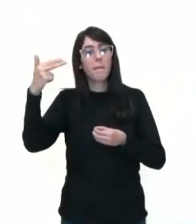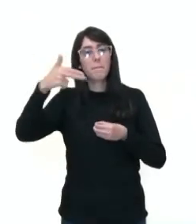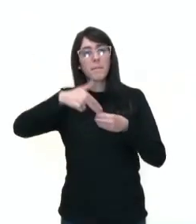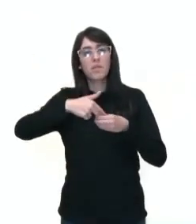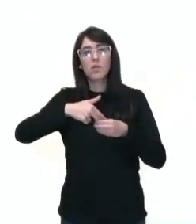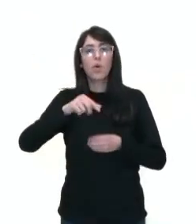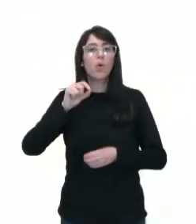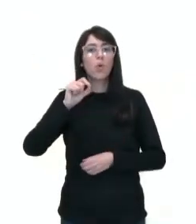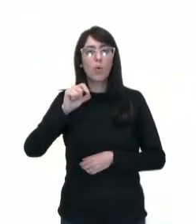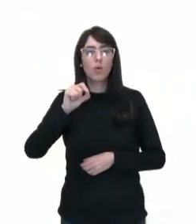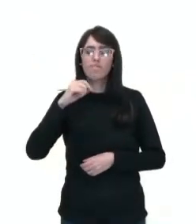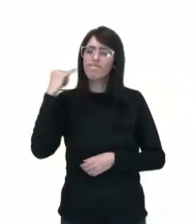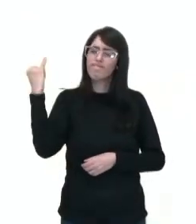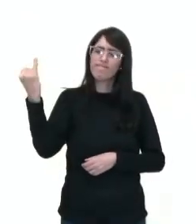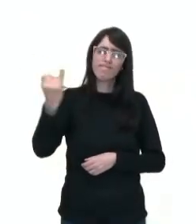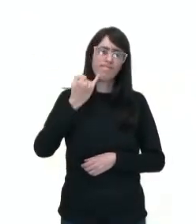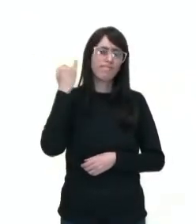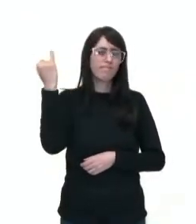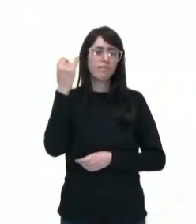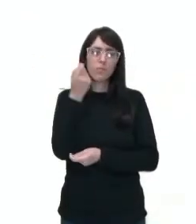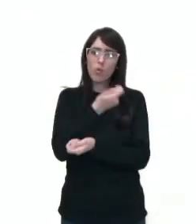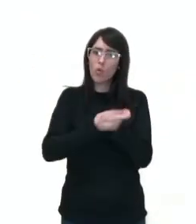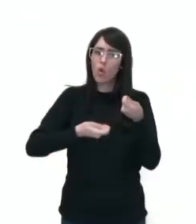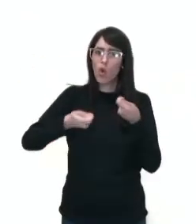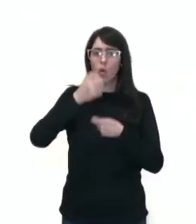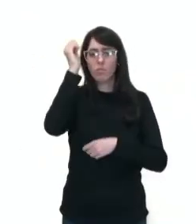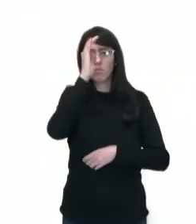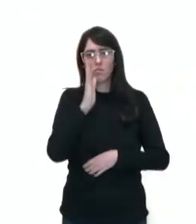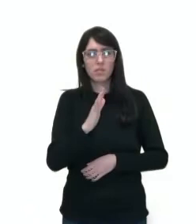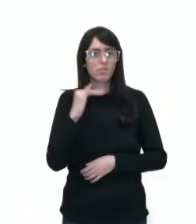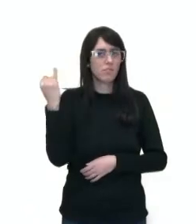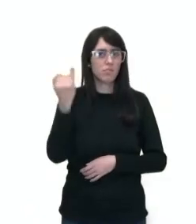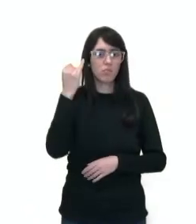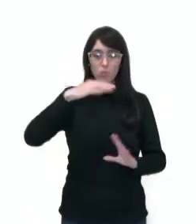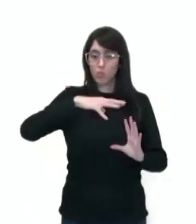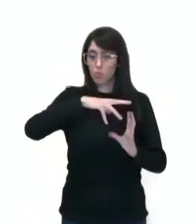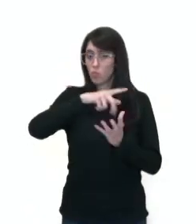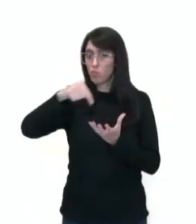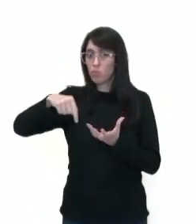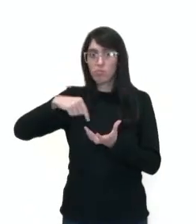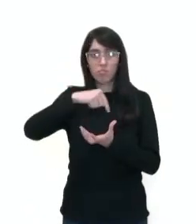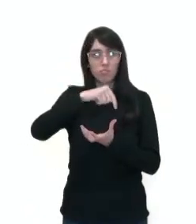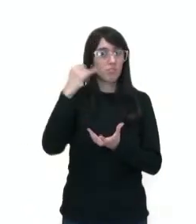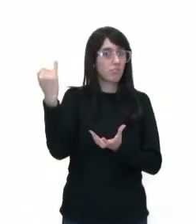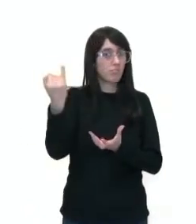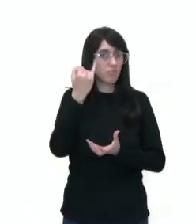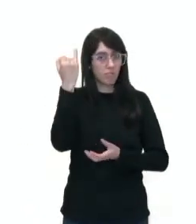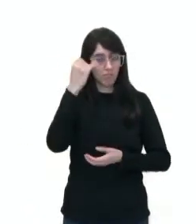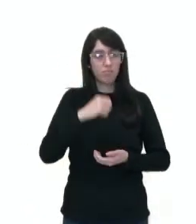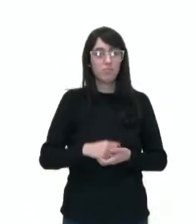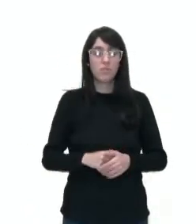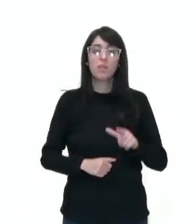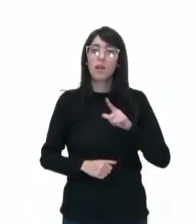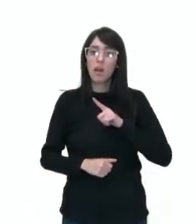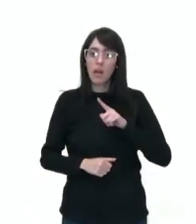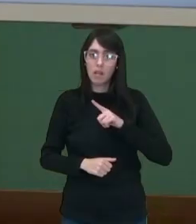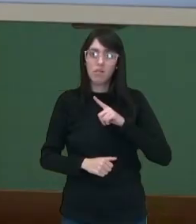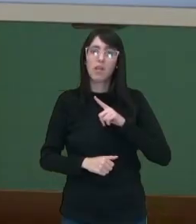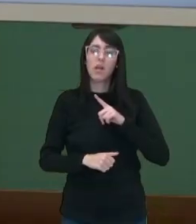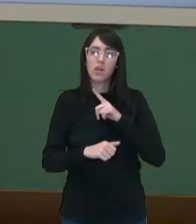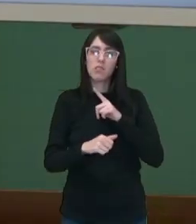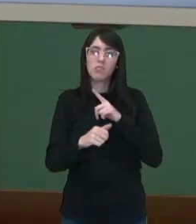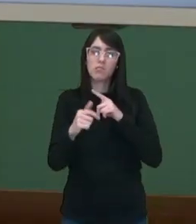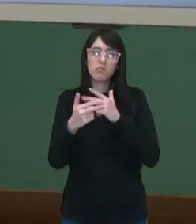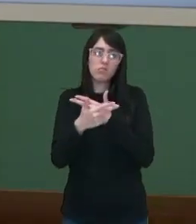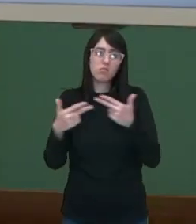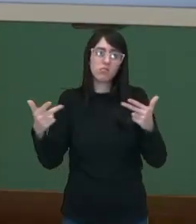é importantíssimo para a economia do Brasil e do mundo como um todo. Existem reservas, áreas de